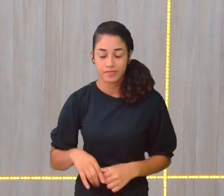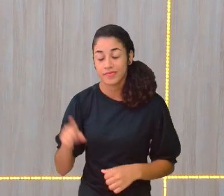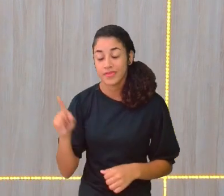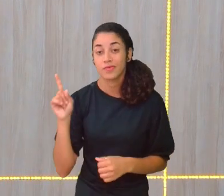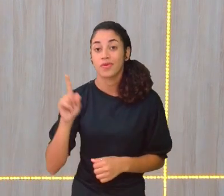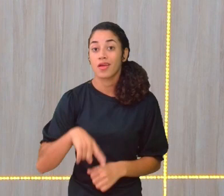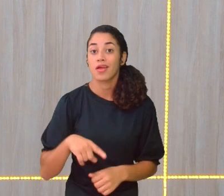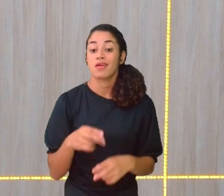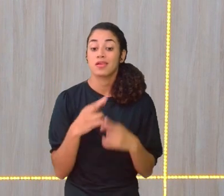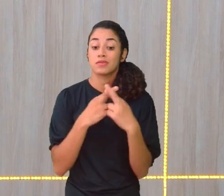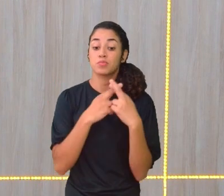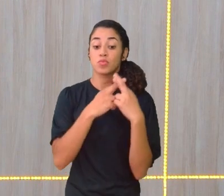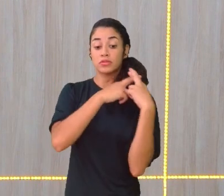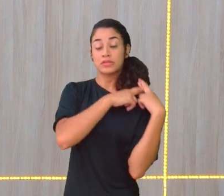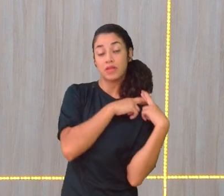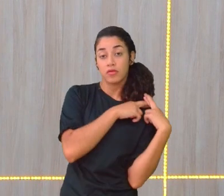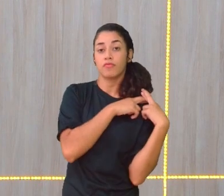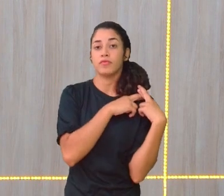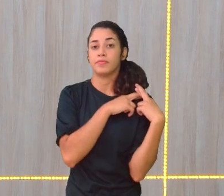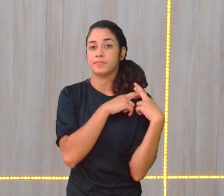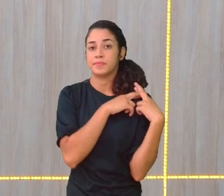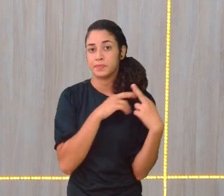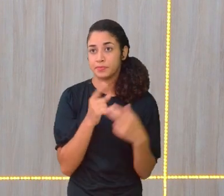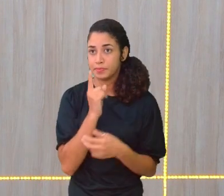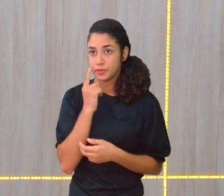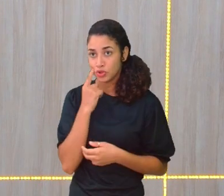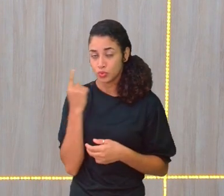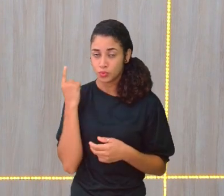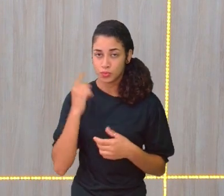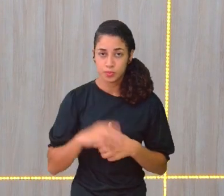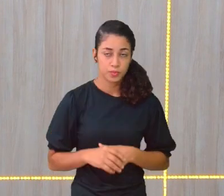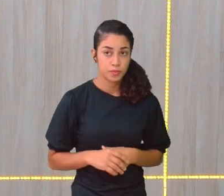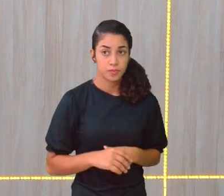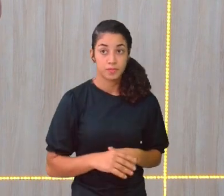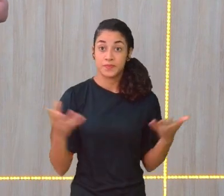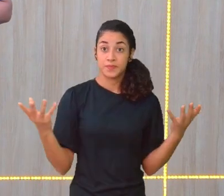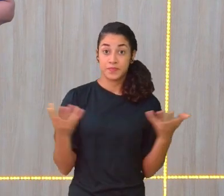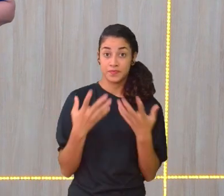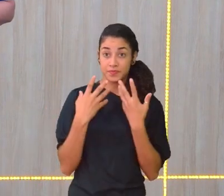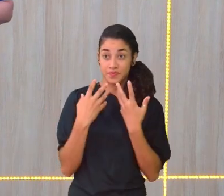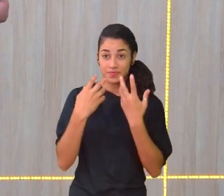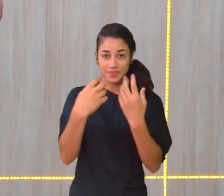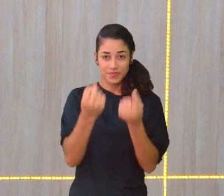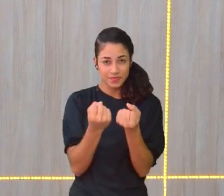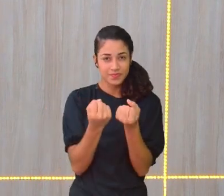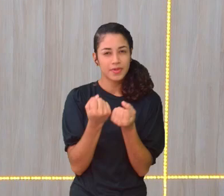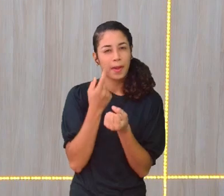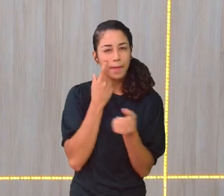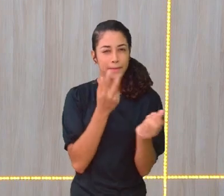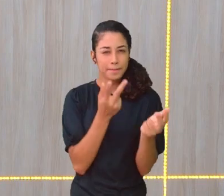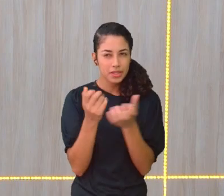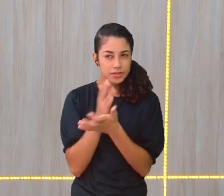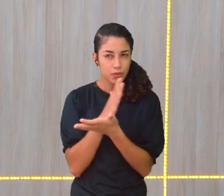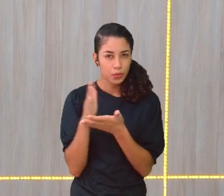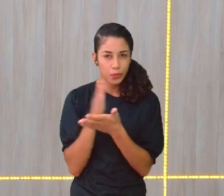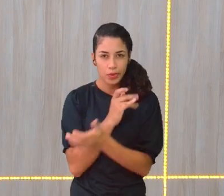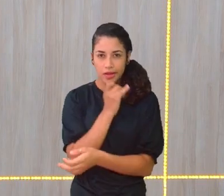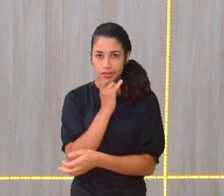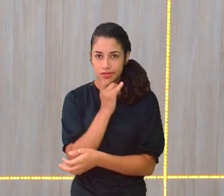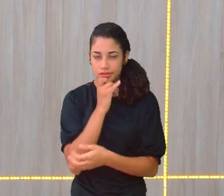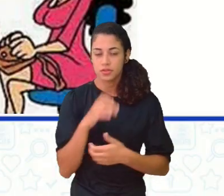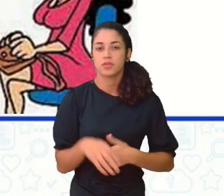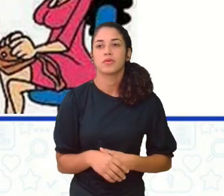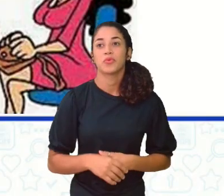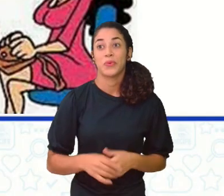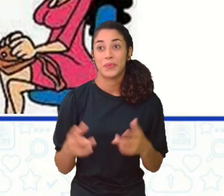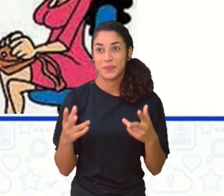aquela responsável por isso. Vamos analisar agora esses exemplos a seguir?